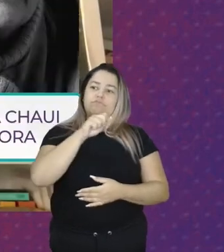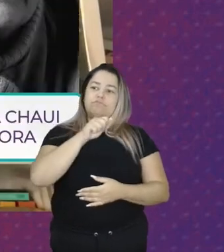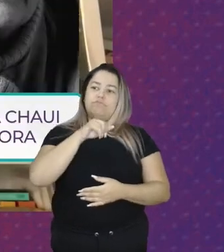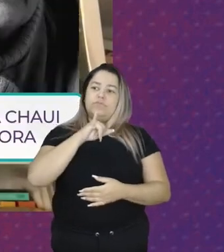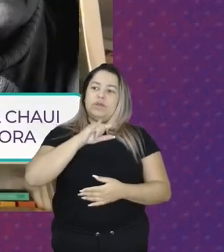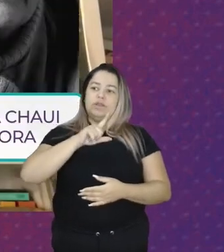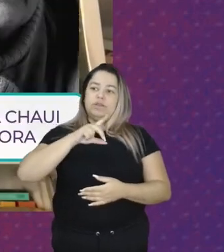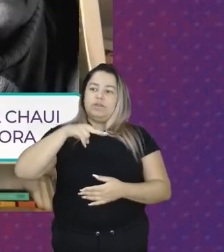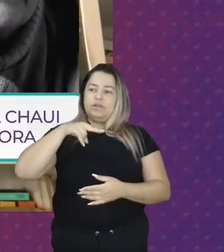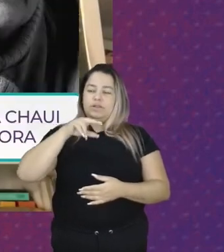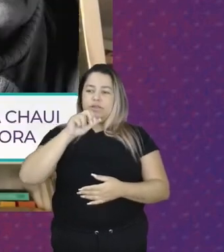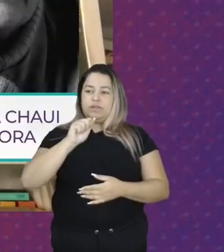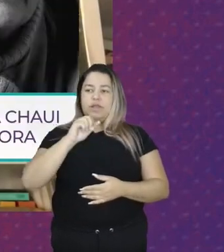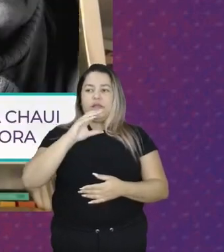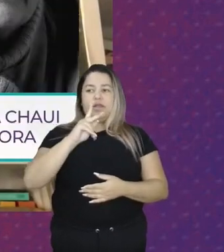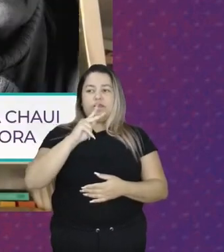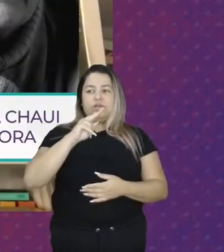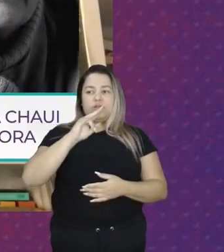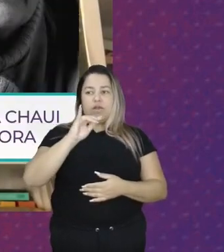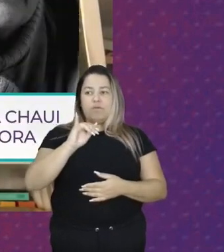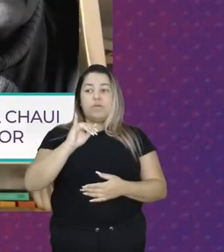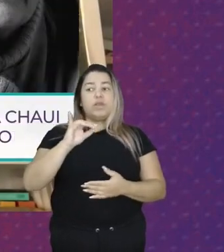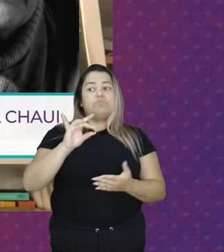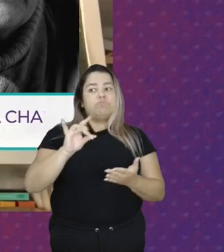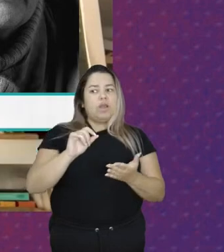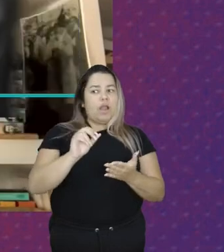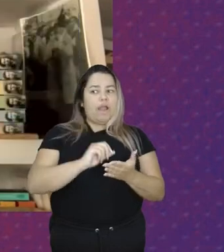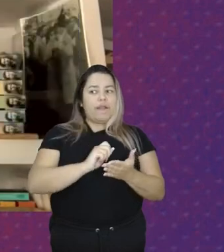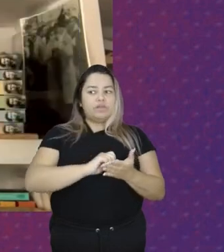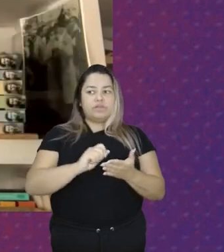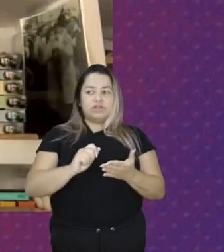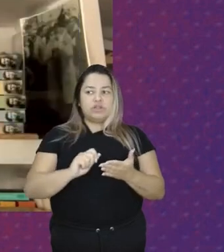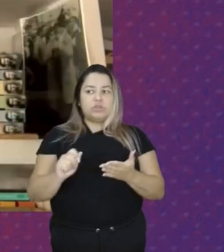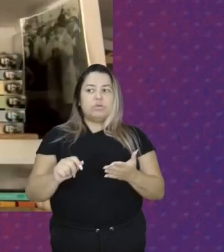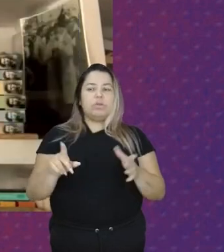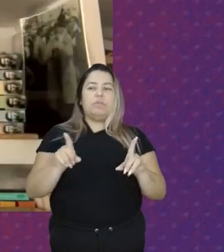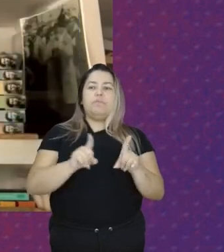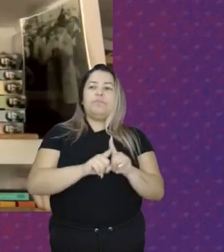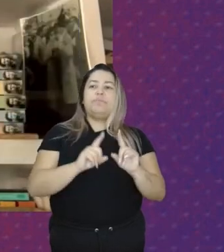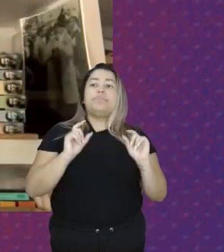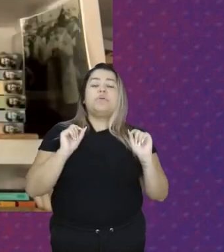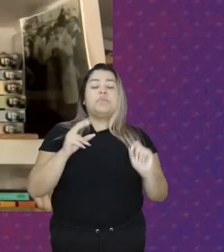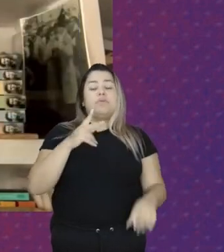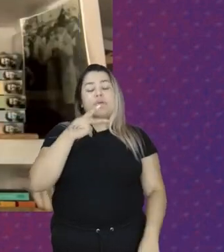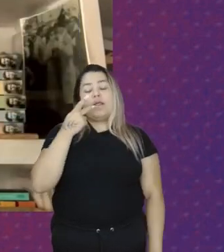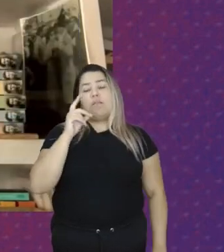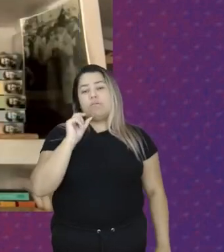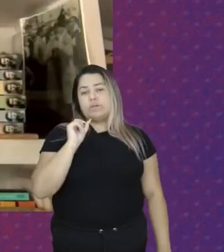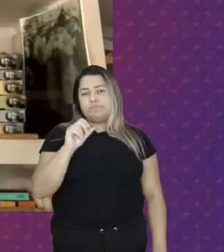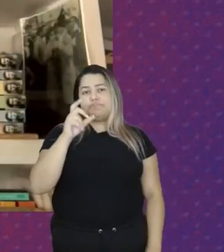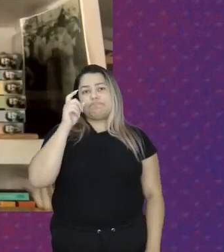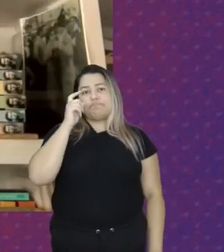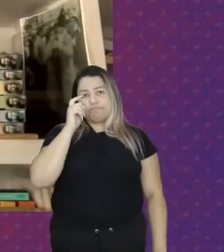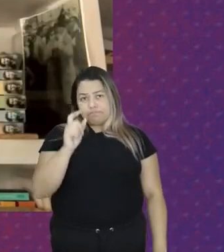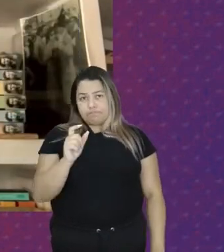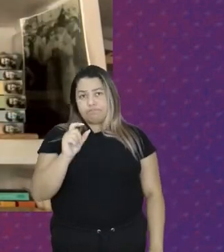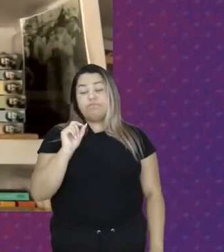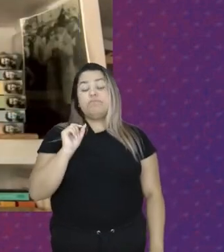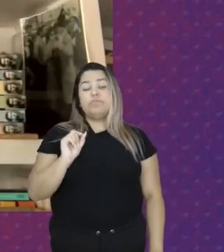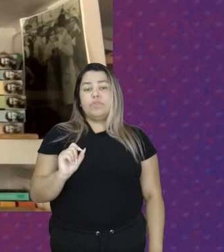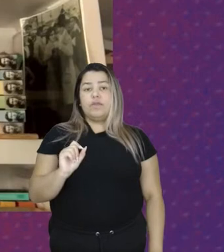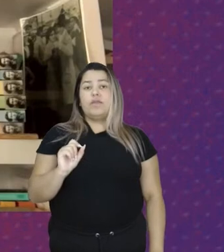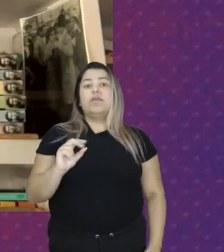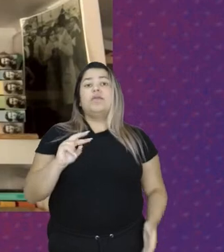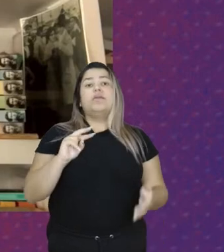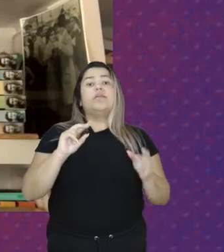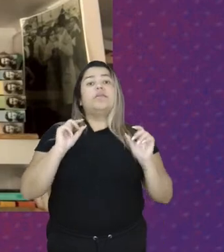Chaui. E ela diz uma coisa, e o texto dos secretários diz uma coisa muito interessante, que a